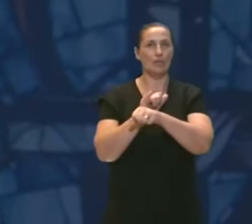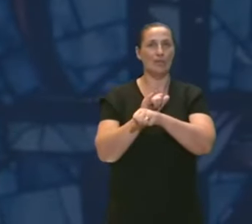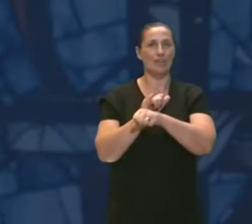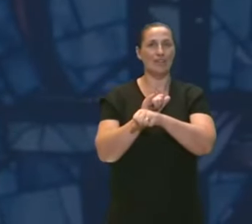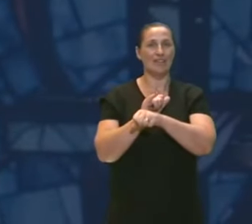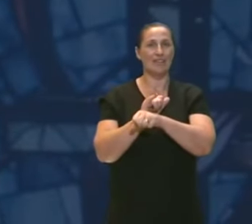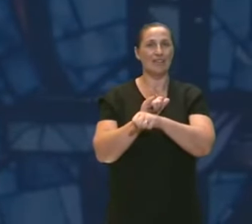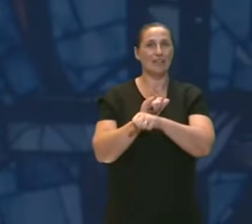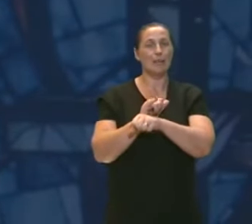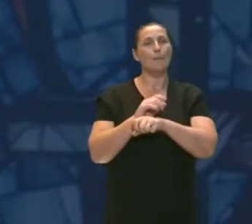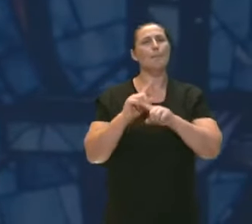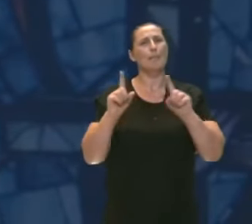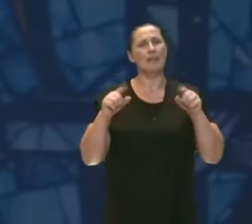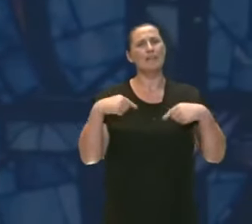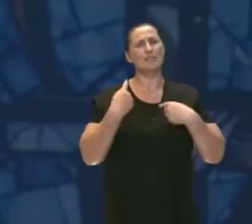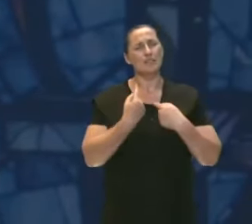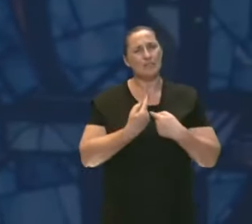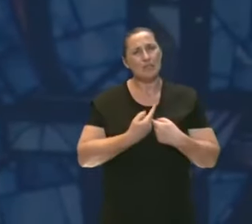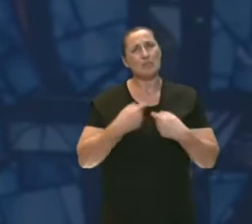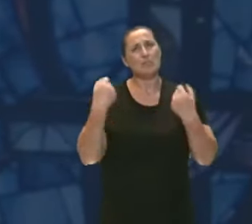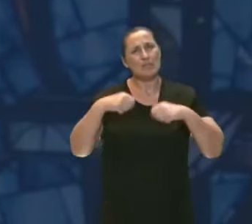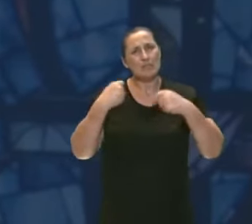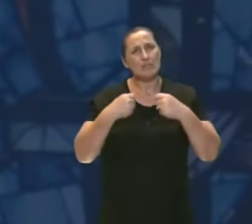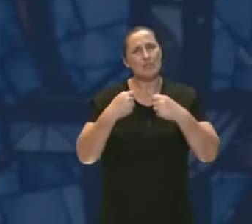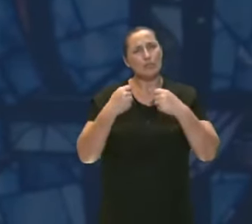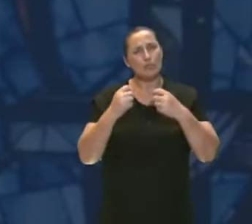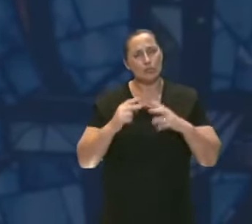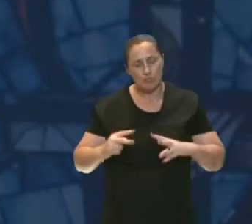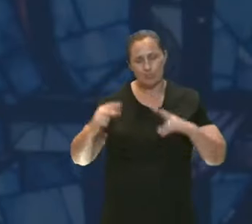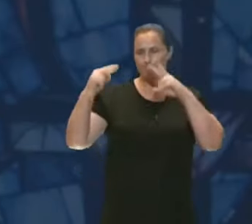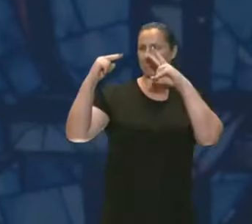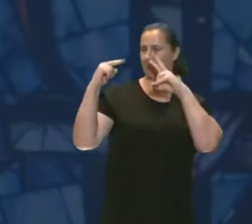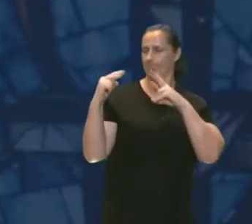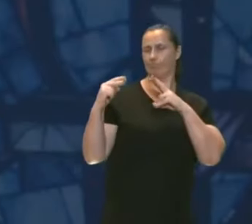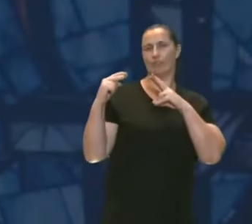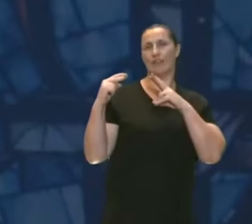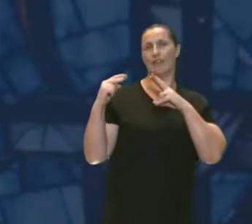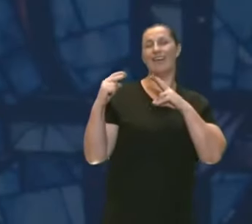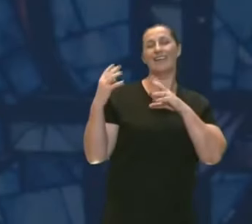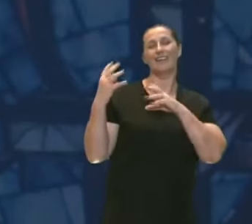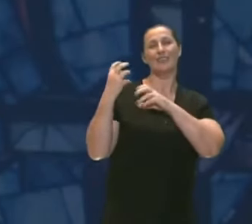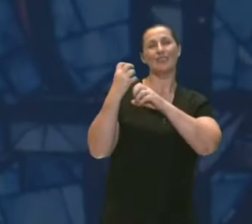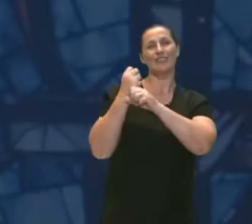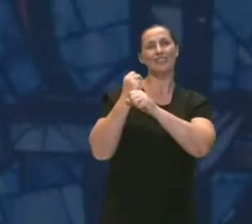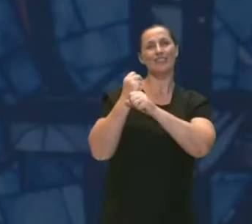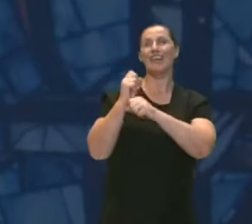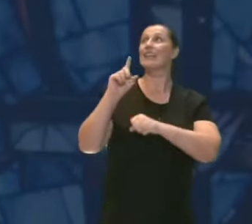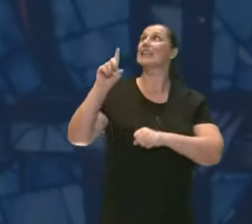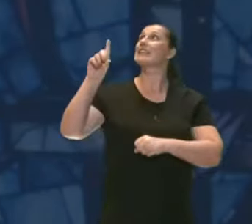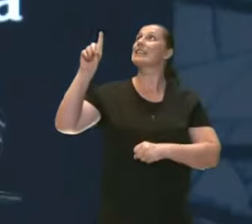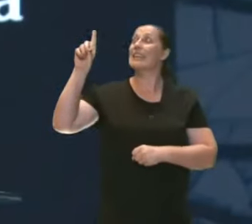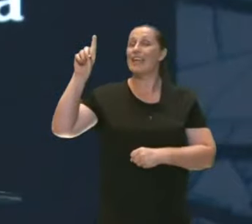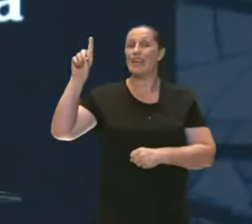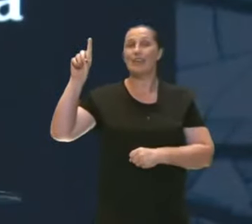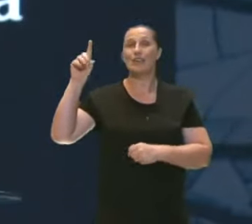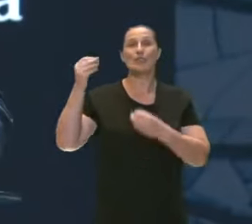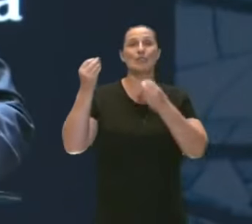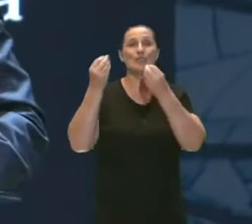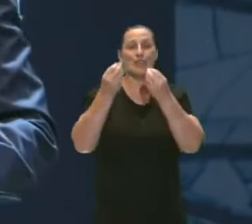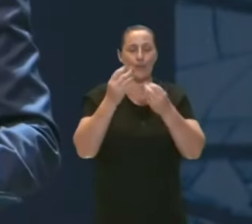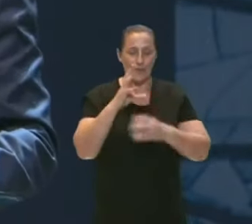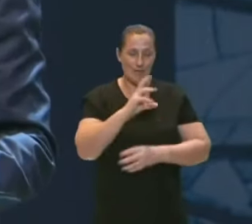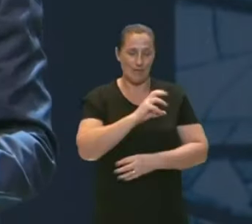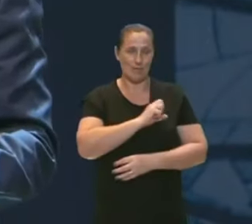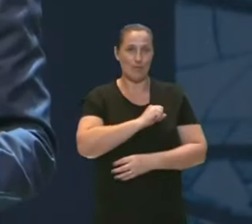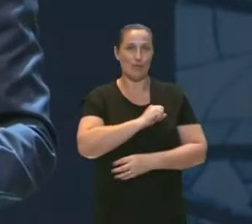e confiar. Deus colocou amor entre nós. Ele me ama, ela me ama, meus pais me